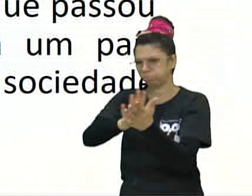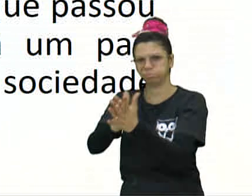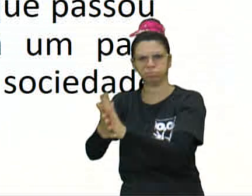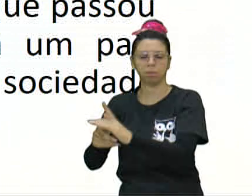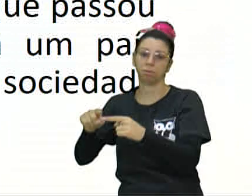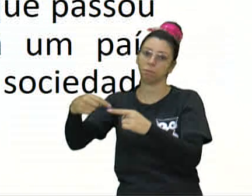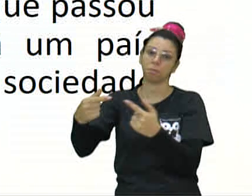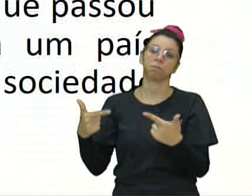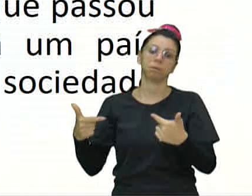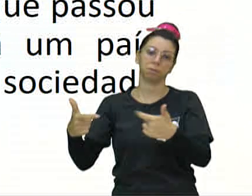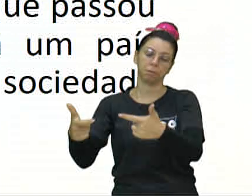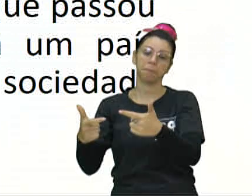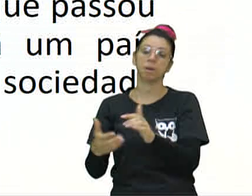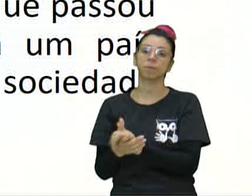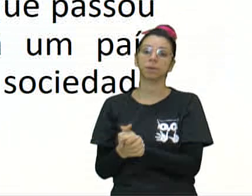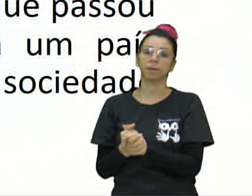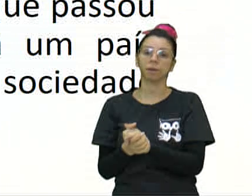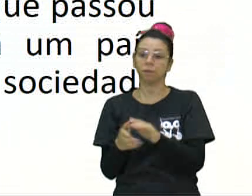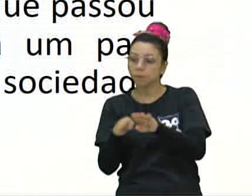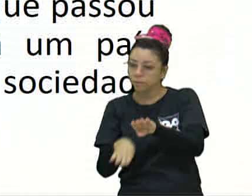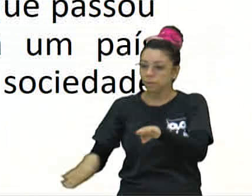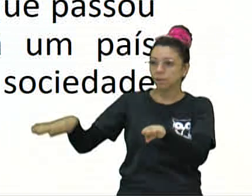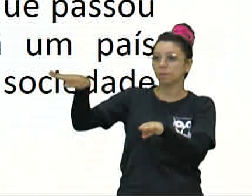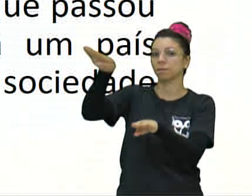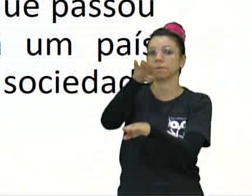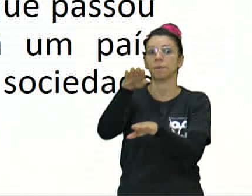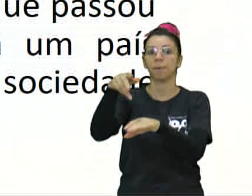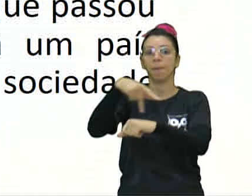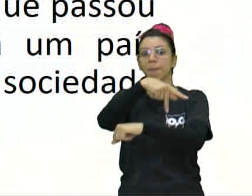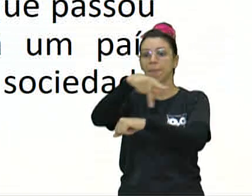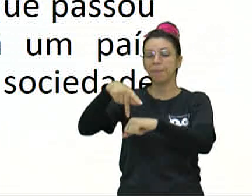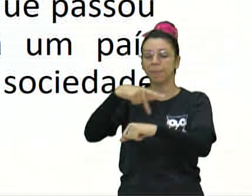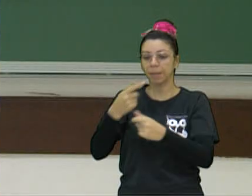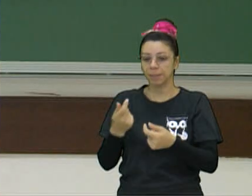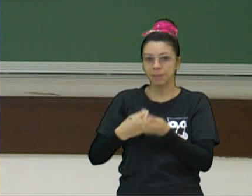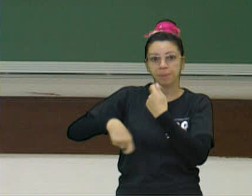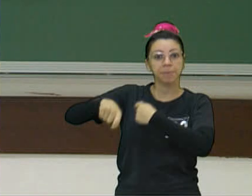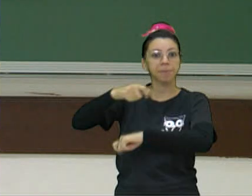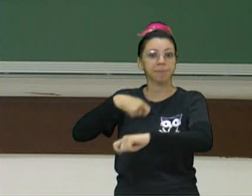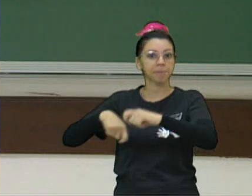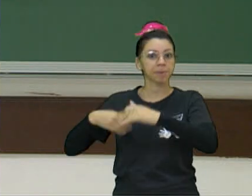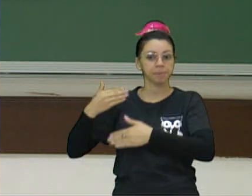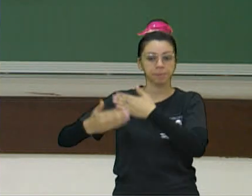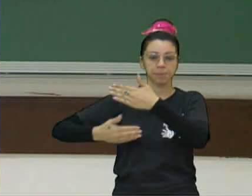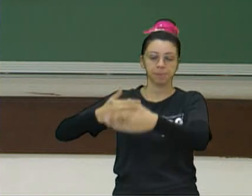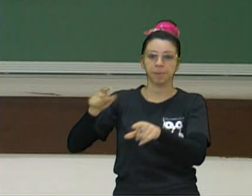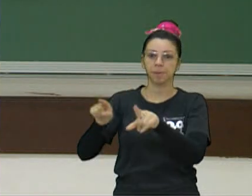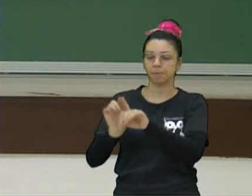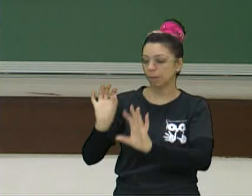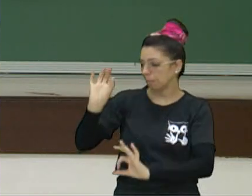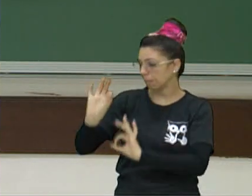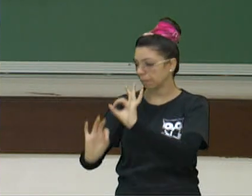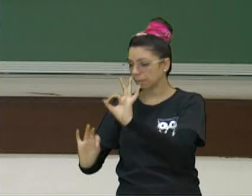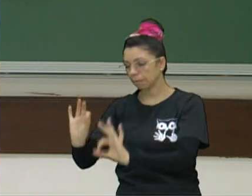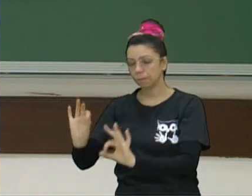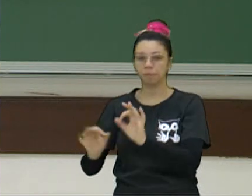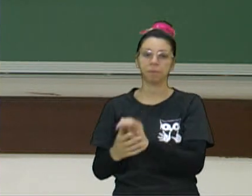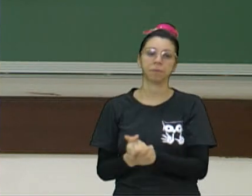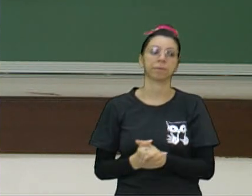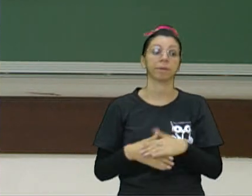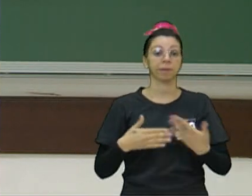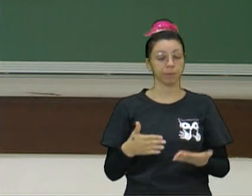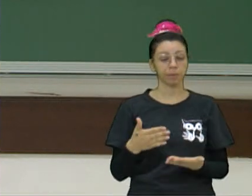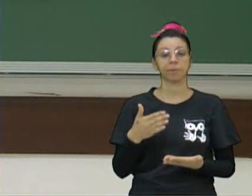né, para um país economicamente desenvolvido e com uma sociedade organizada. Então tem muitos estudiosos, historiadores que acreditam que foi